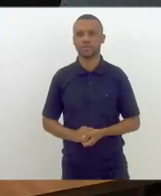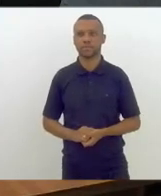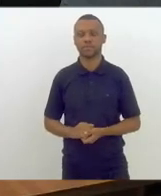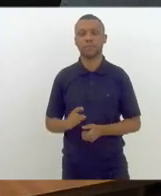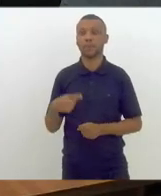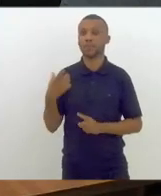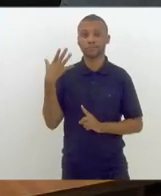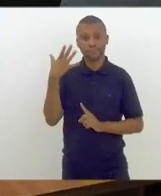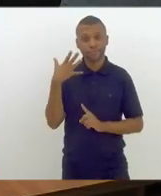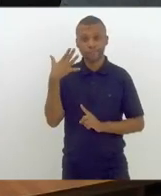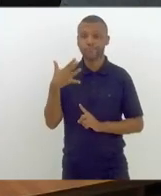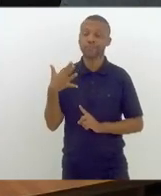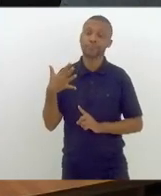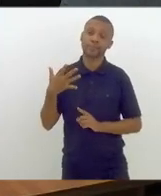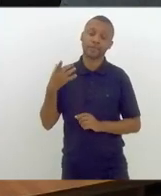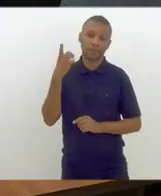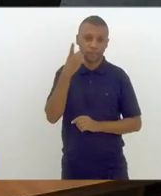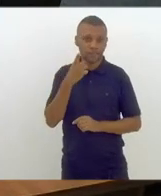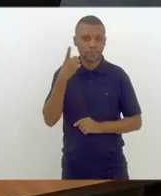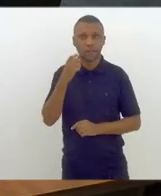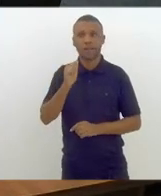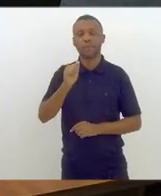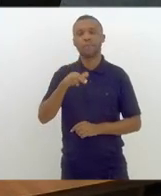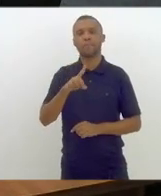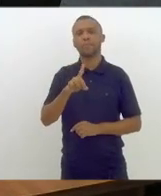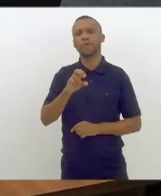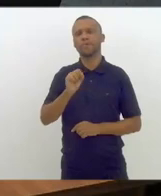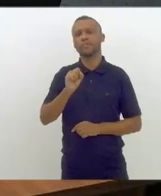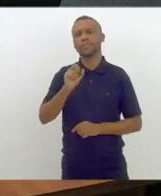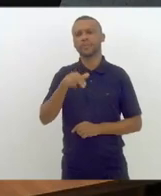Próximo orador inscrito é o nobre deputado Anderson Moraes.